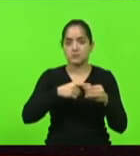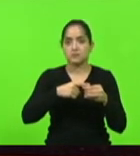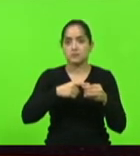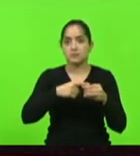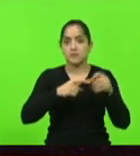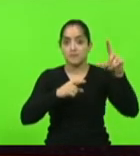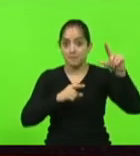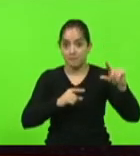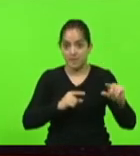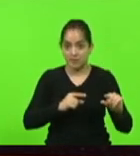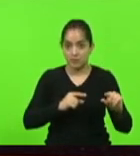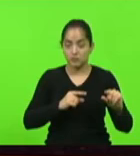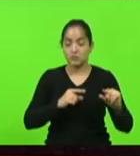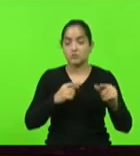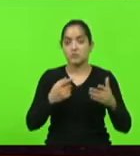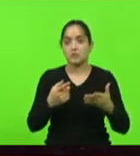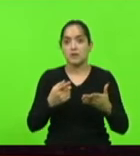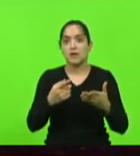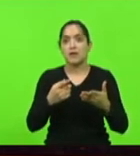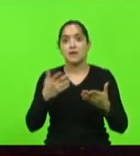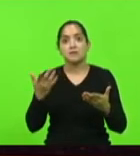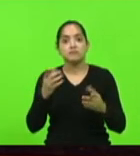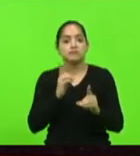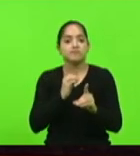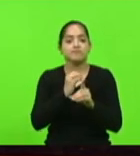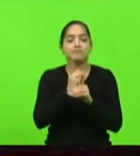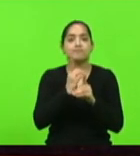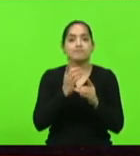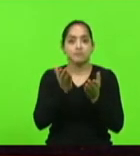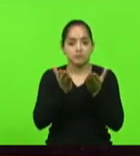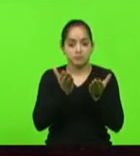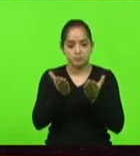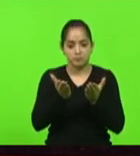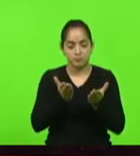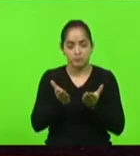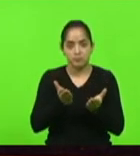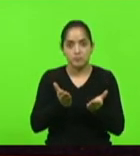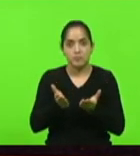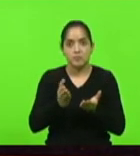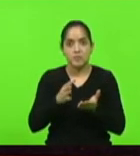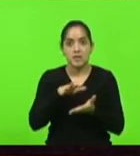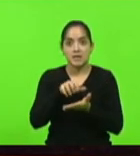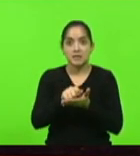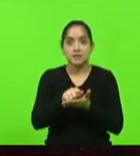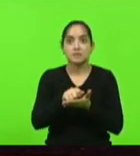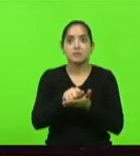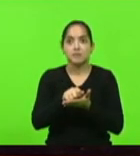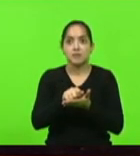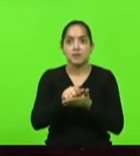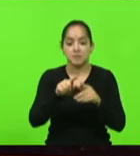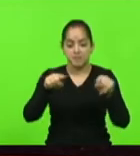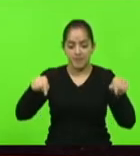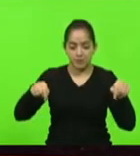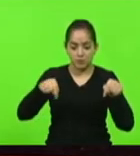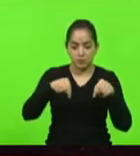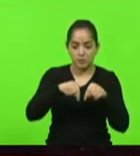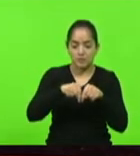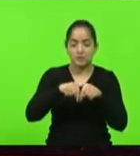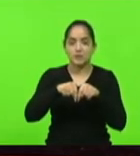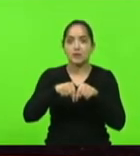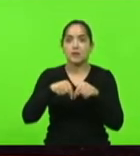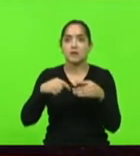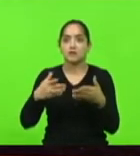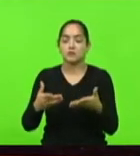A prefeitura encontrou uma forma de licitar por registro de preço, por metro quadrado quantitativo